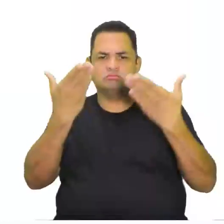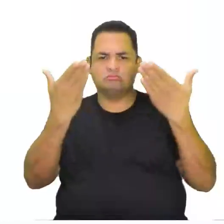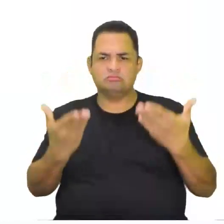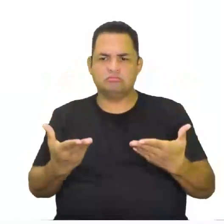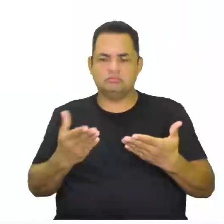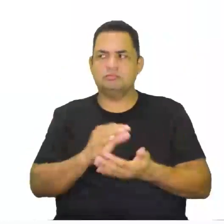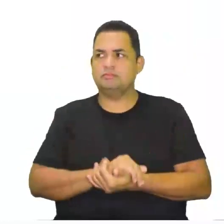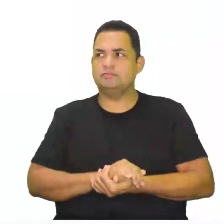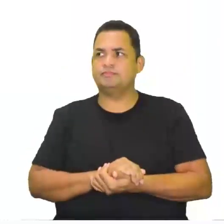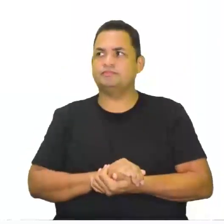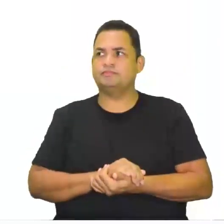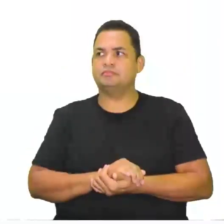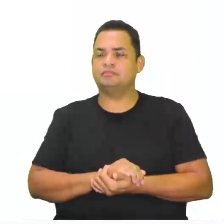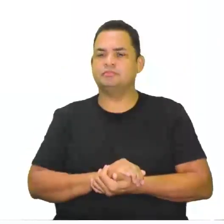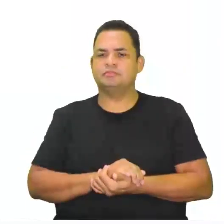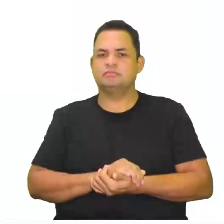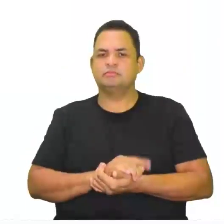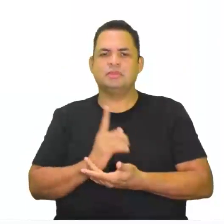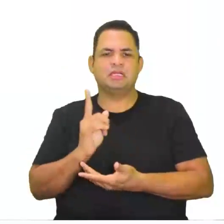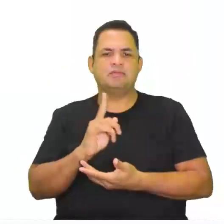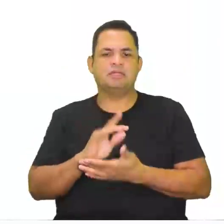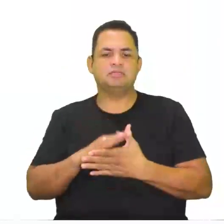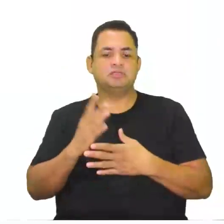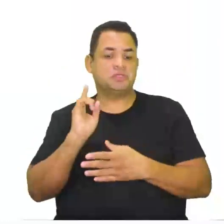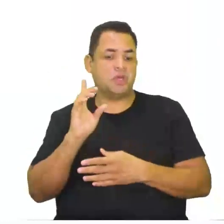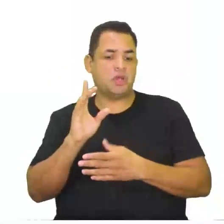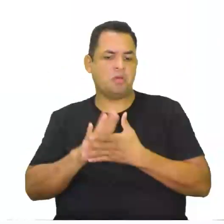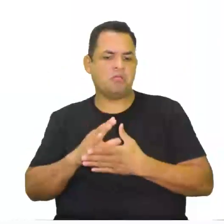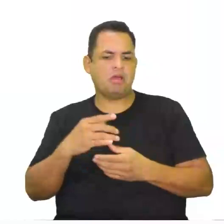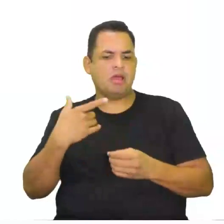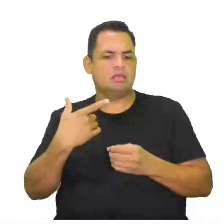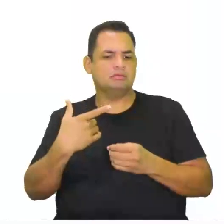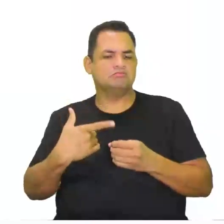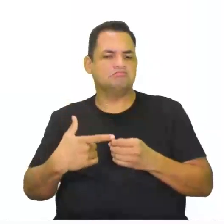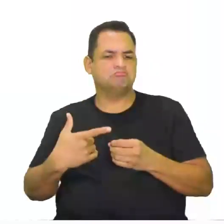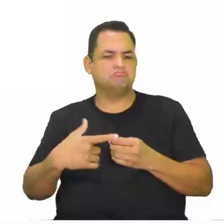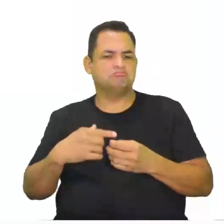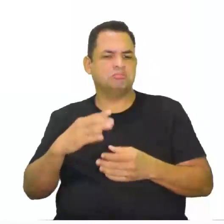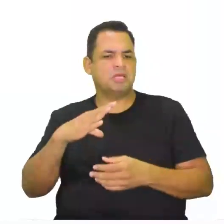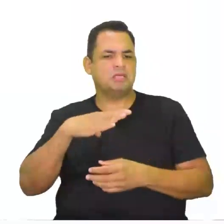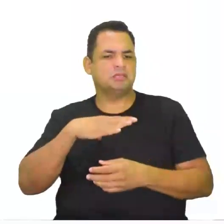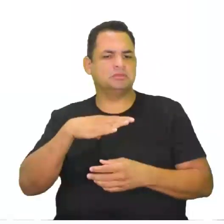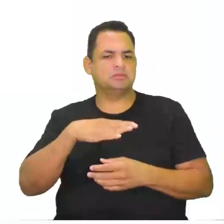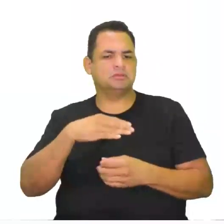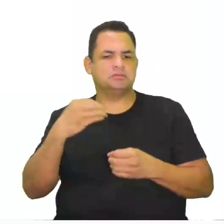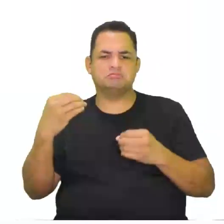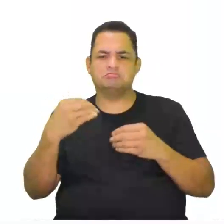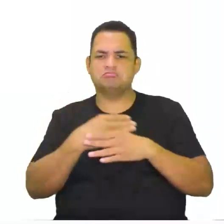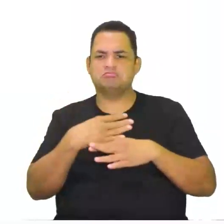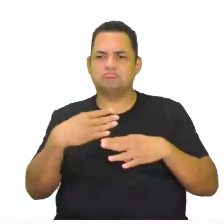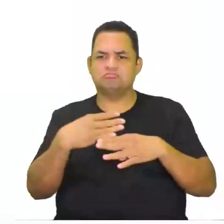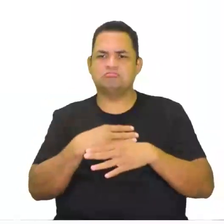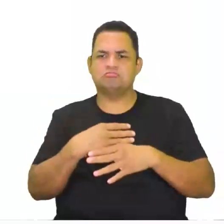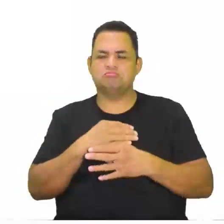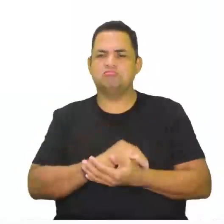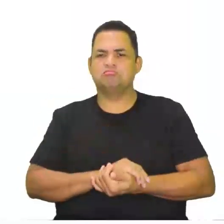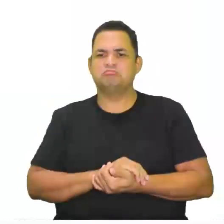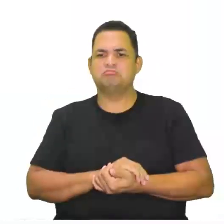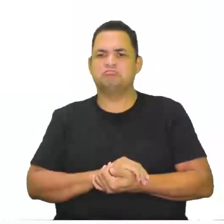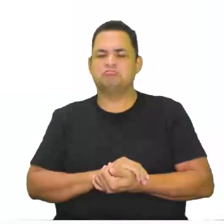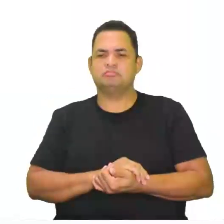nem do lixo produzido por um país ou por uma região, ou ainda o lixo que é produzido em todo o nosso